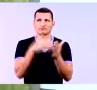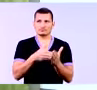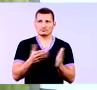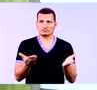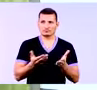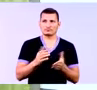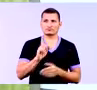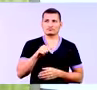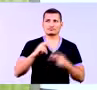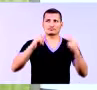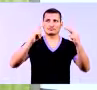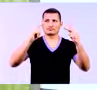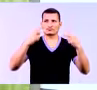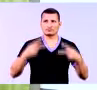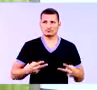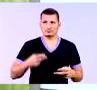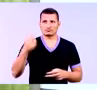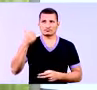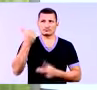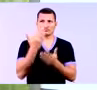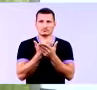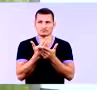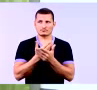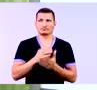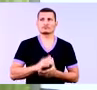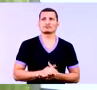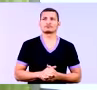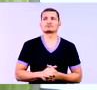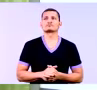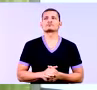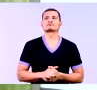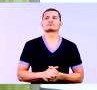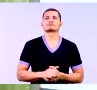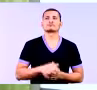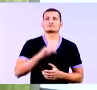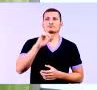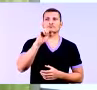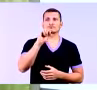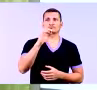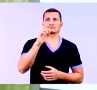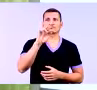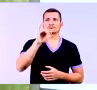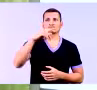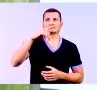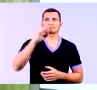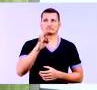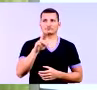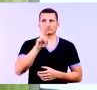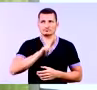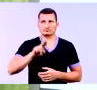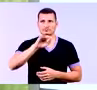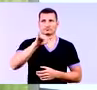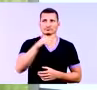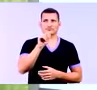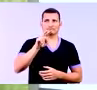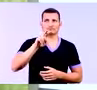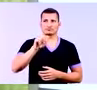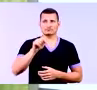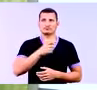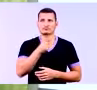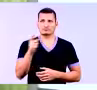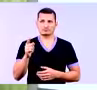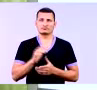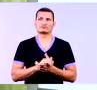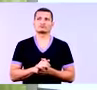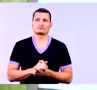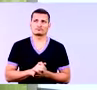é HTML, que nós vimos na primeira aula, nós vimos scripts, utilizando JavaScript. Vocês serão